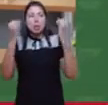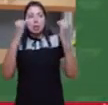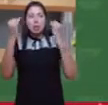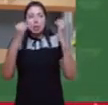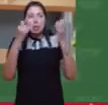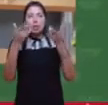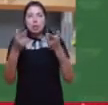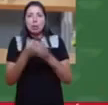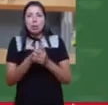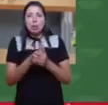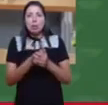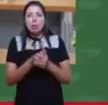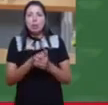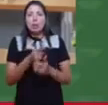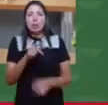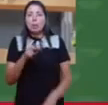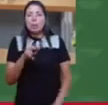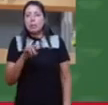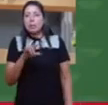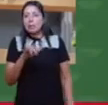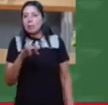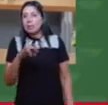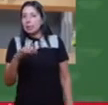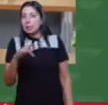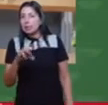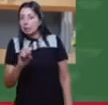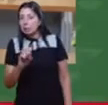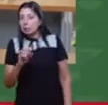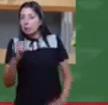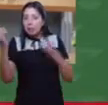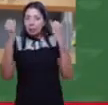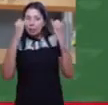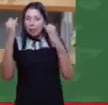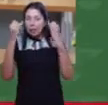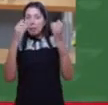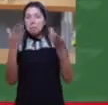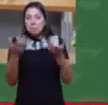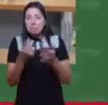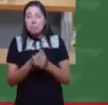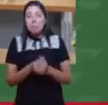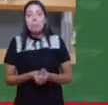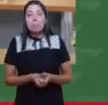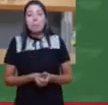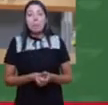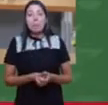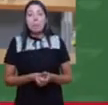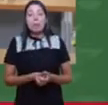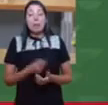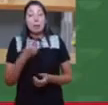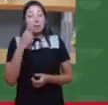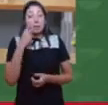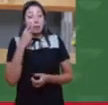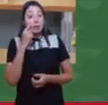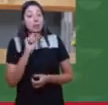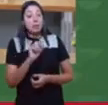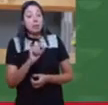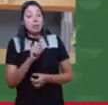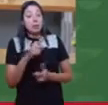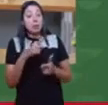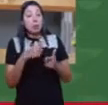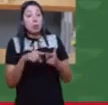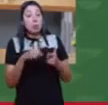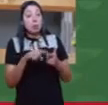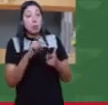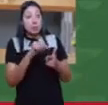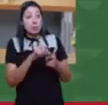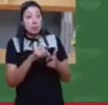de semipresidencialismo. Querem debater a ideia de semipresidencialismo, enxergando que o problema